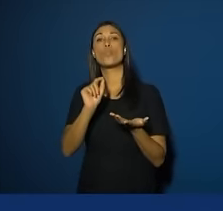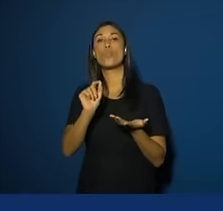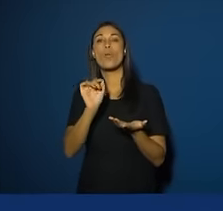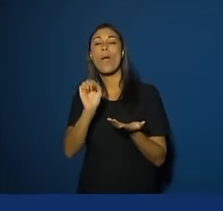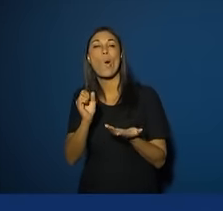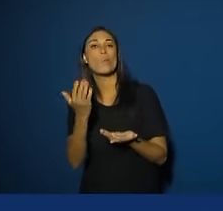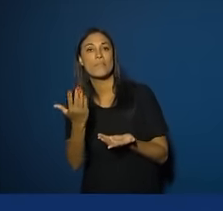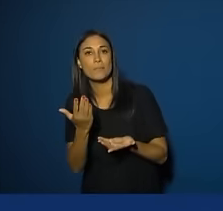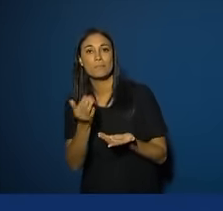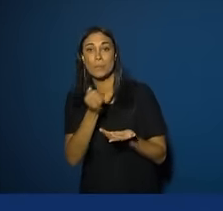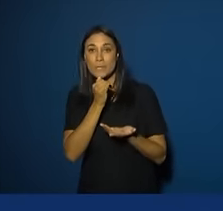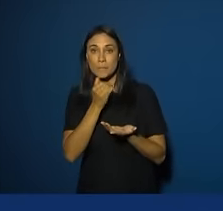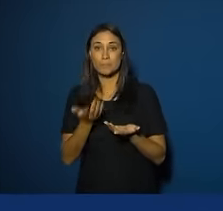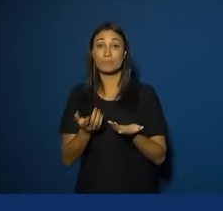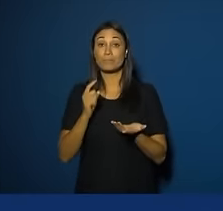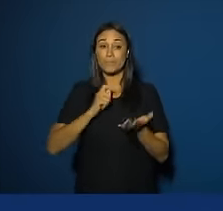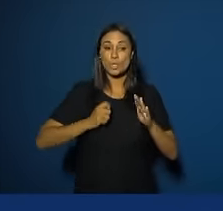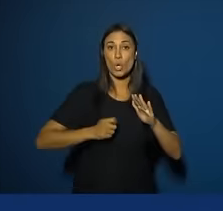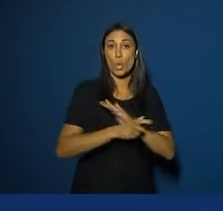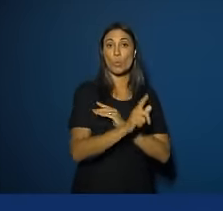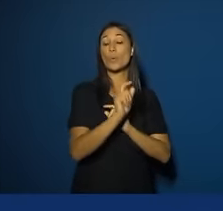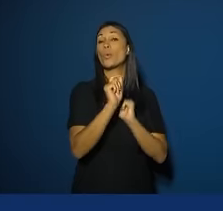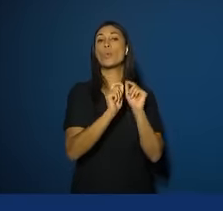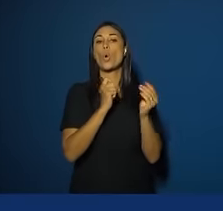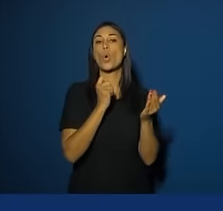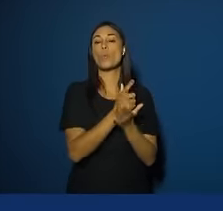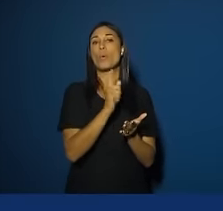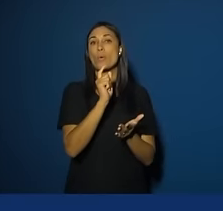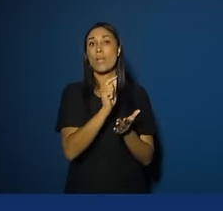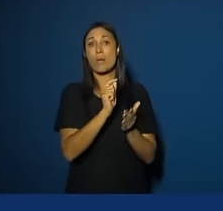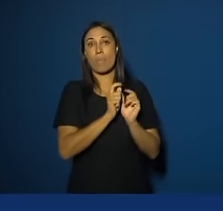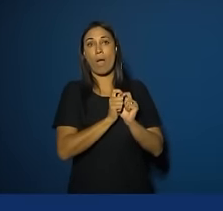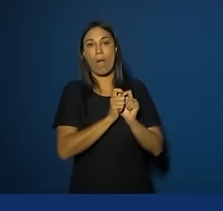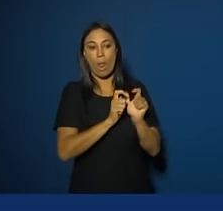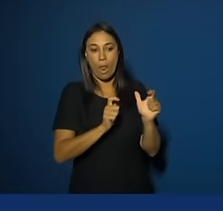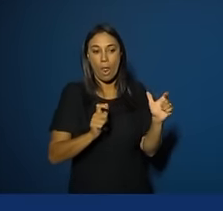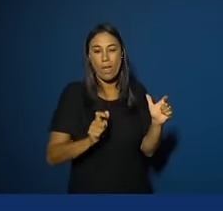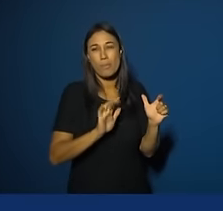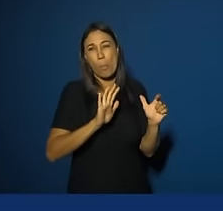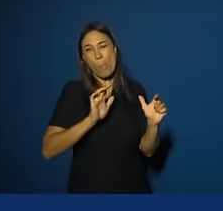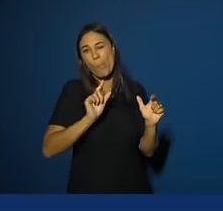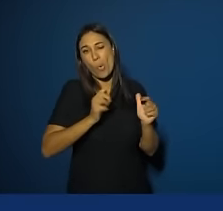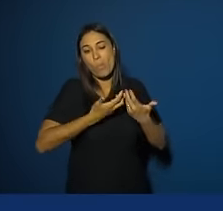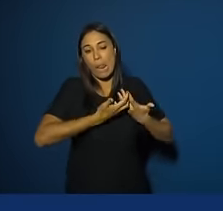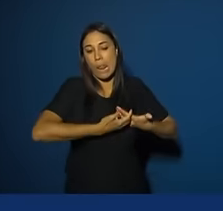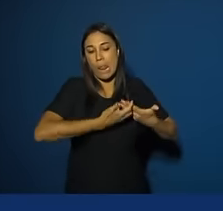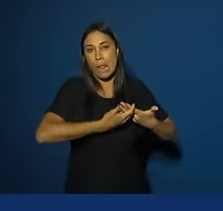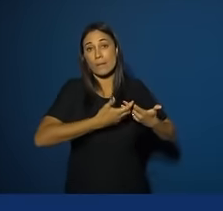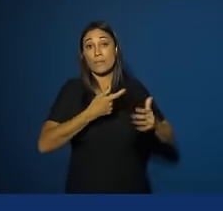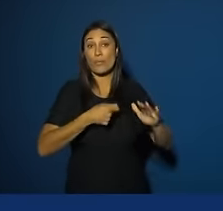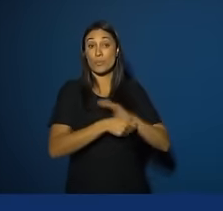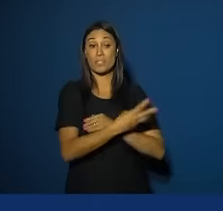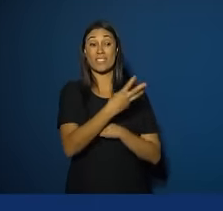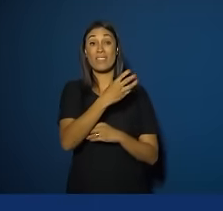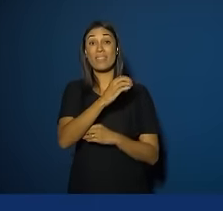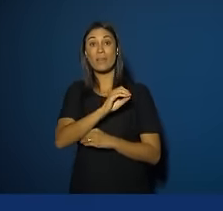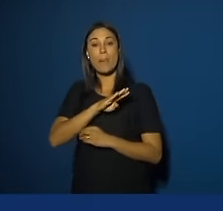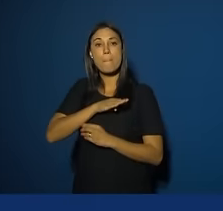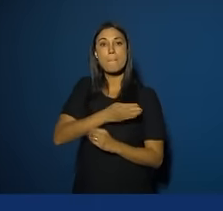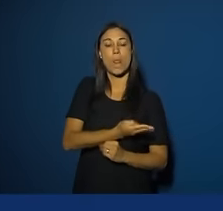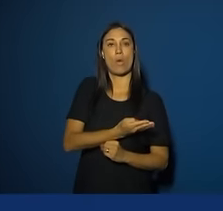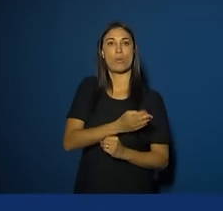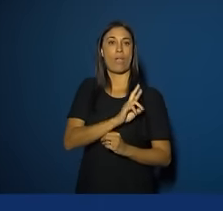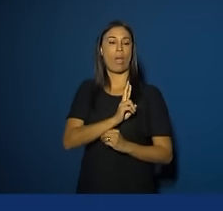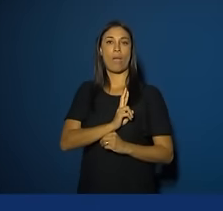grid que comprou uma linha muito importante de alta potência um pouco mais complexa um investimento R 30 bilhões de reais em 4